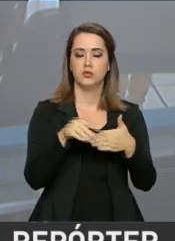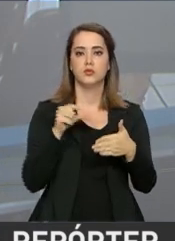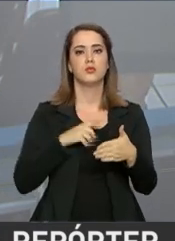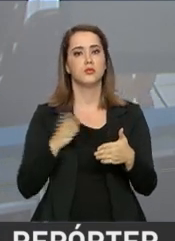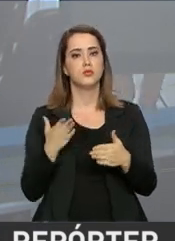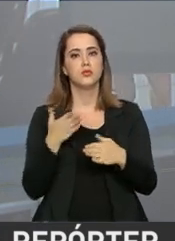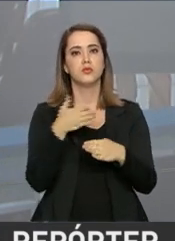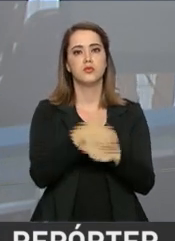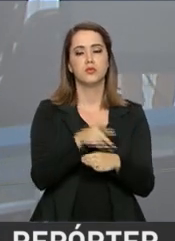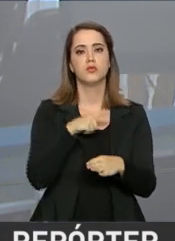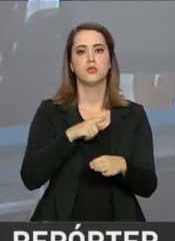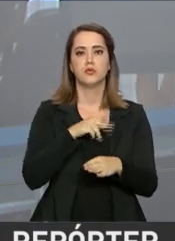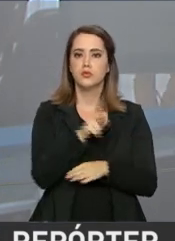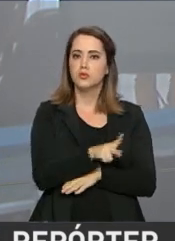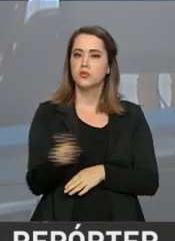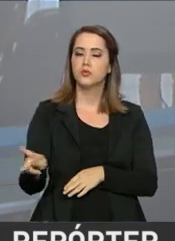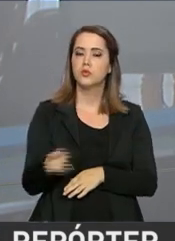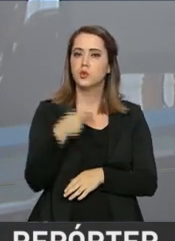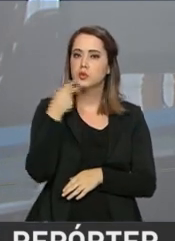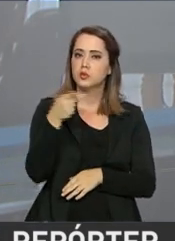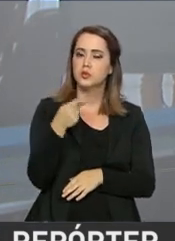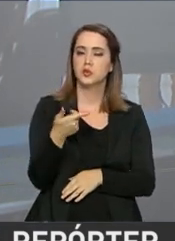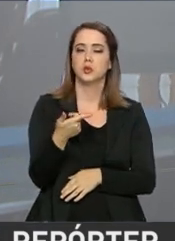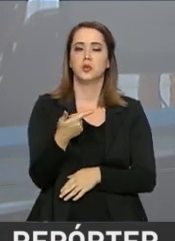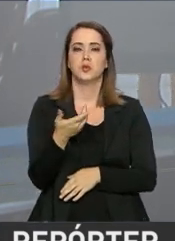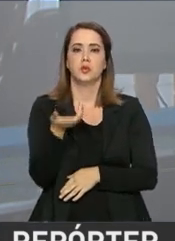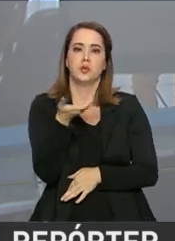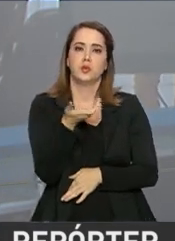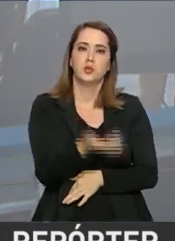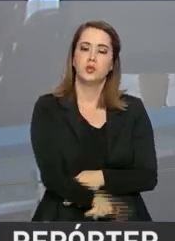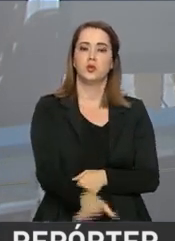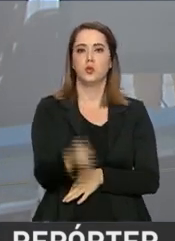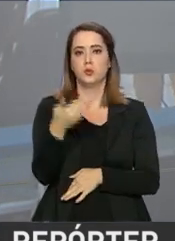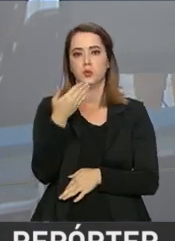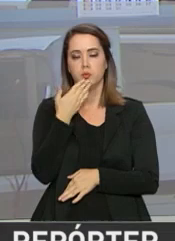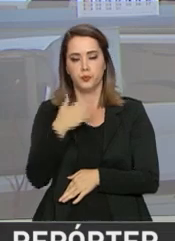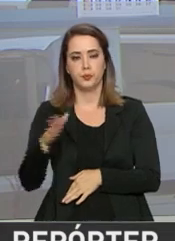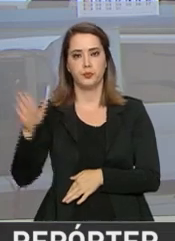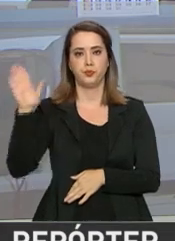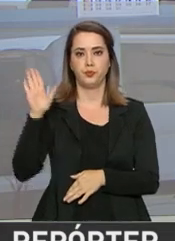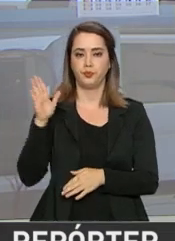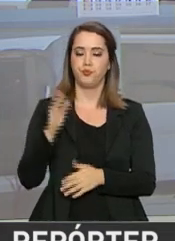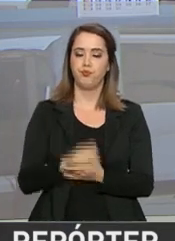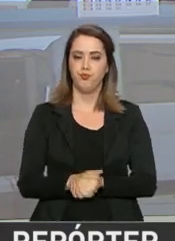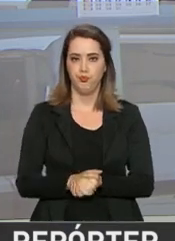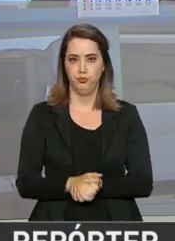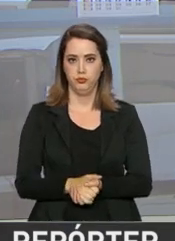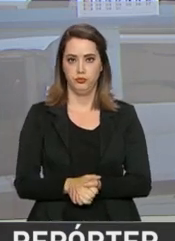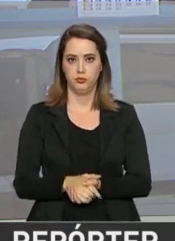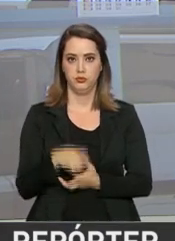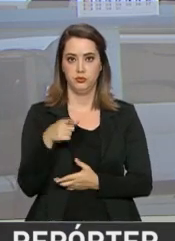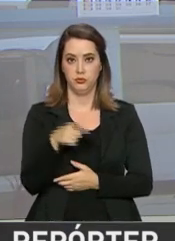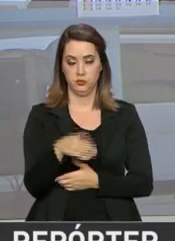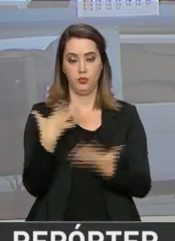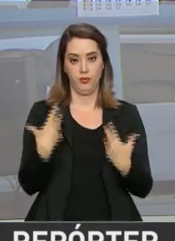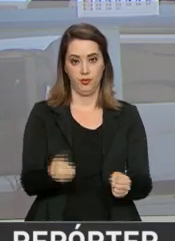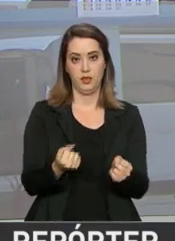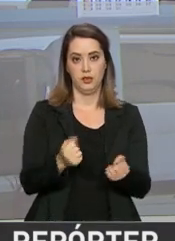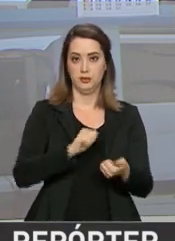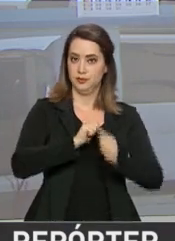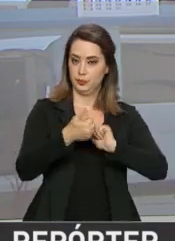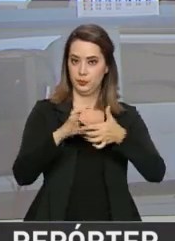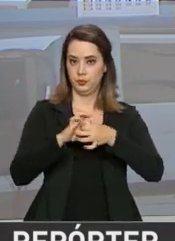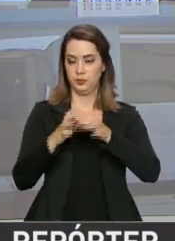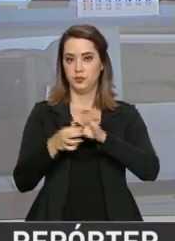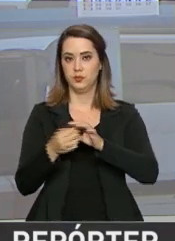exercício Michel Temer reafirmou que não tem intenção de disputar a reeleição Vamos agora falar de olimpíadas a